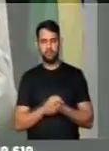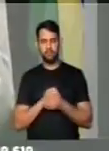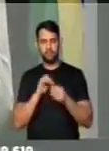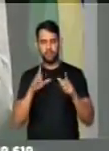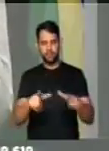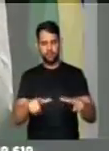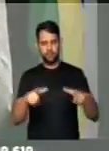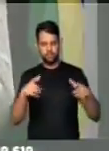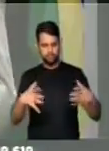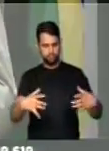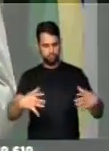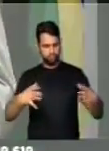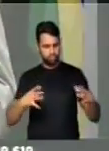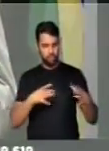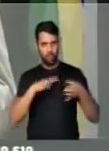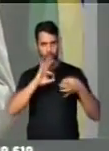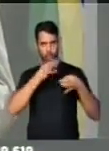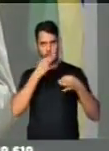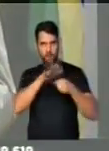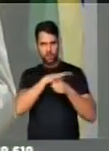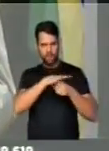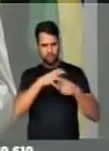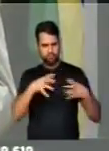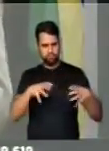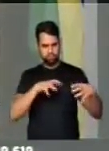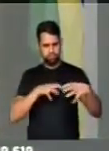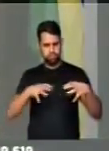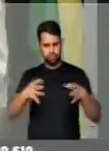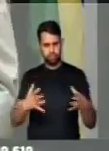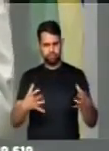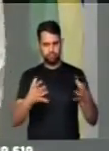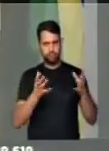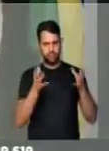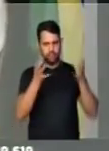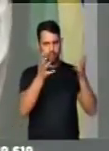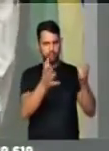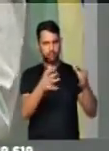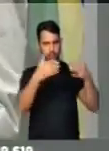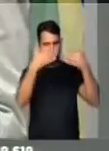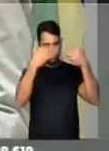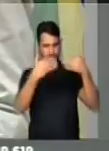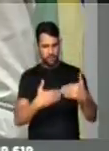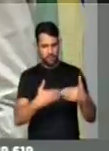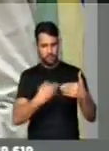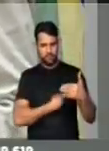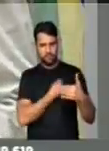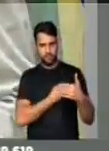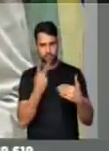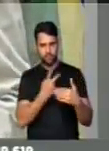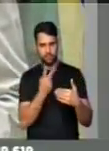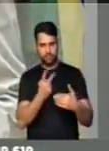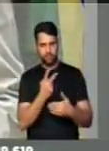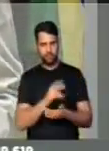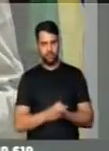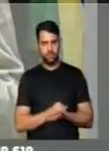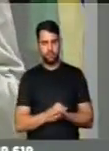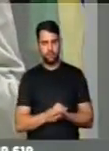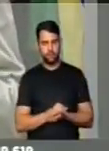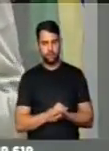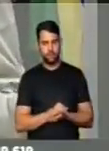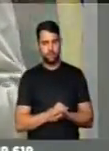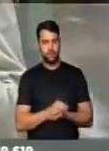Pegou-se um cesto de uvas e colocou-se em frente aos dois. E aí